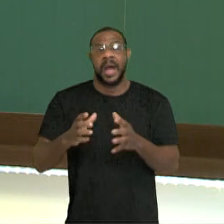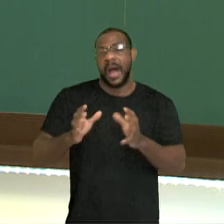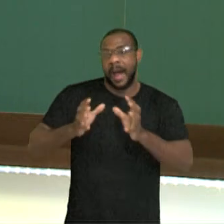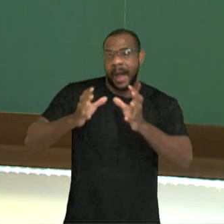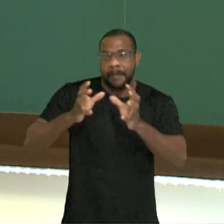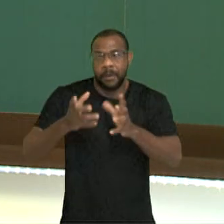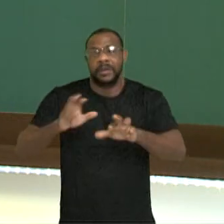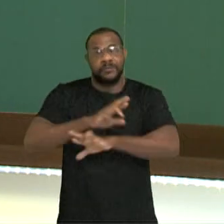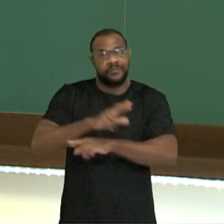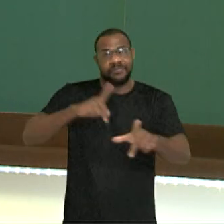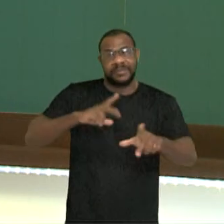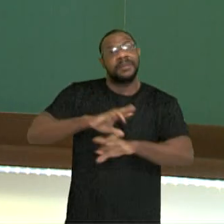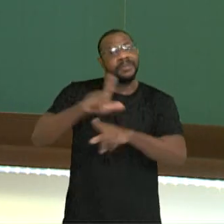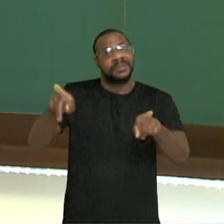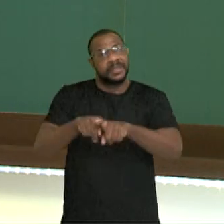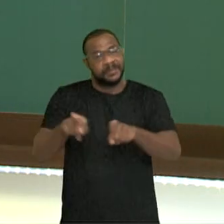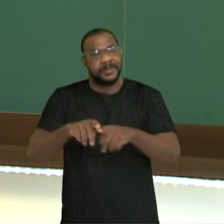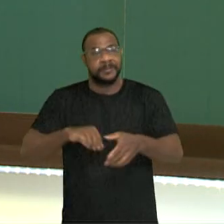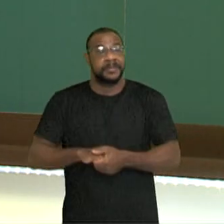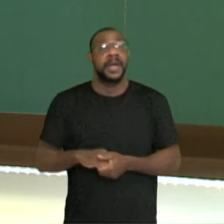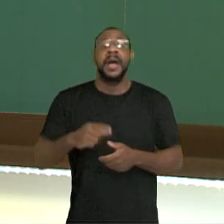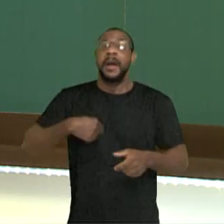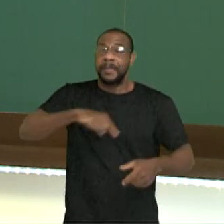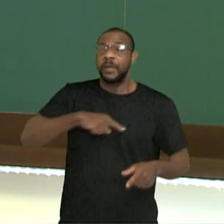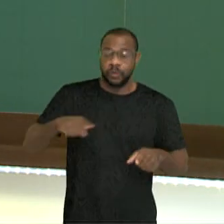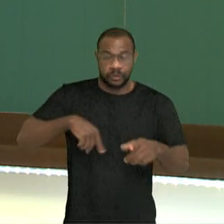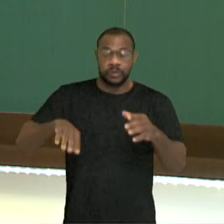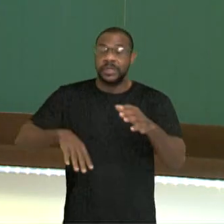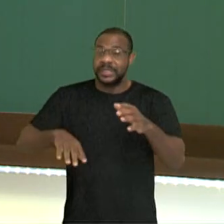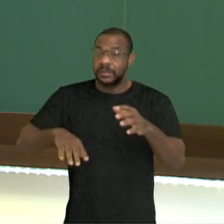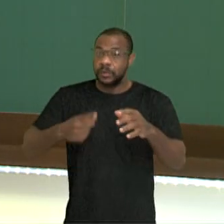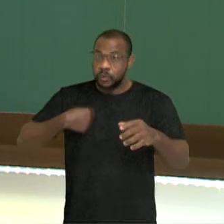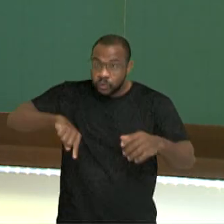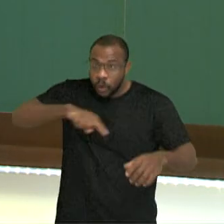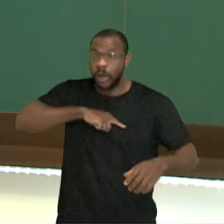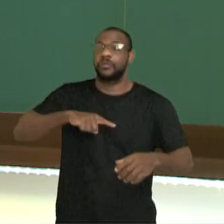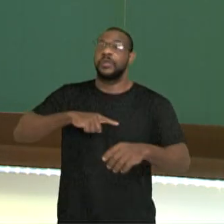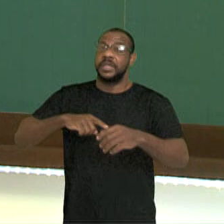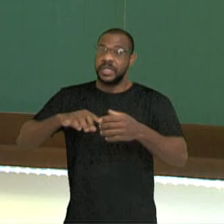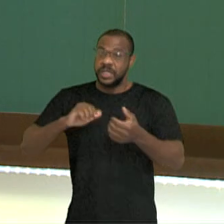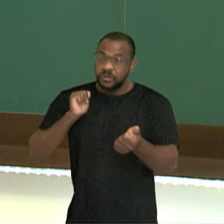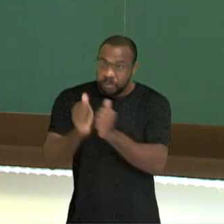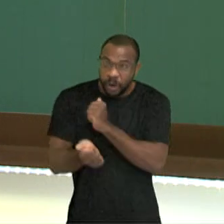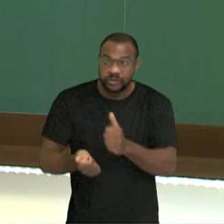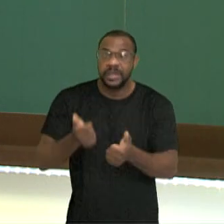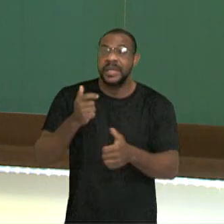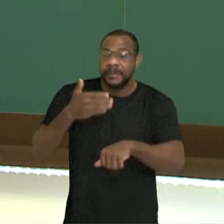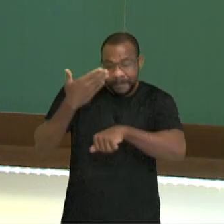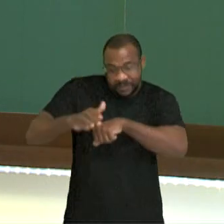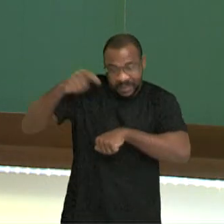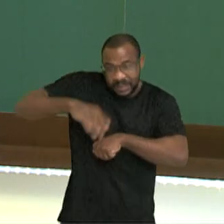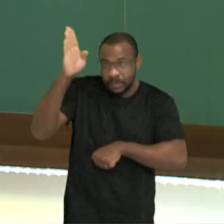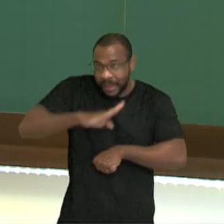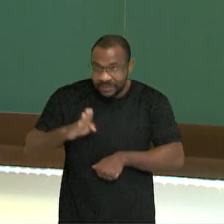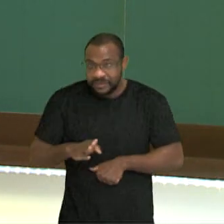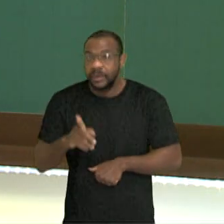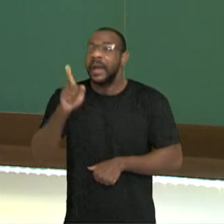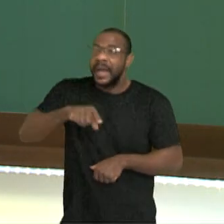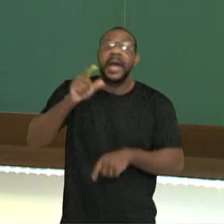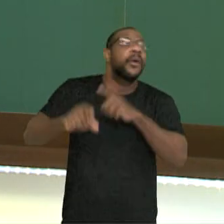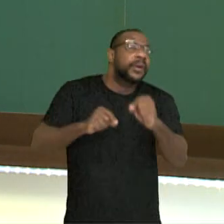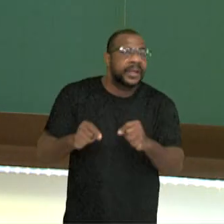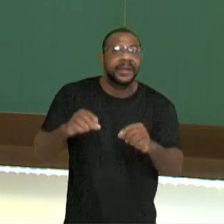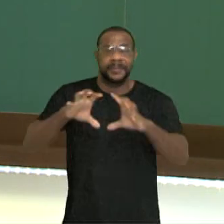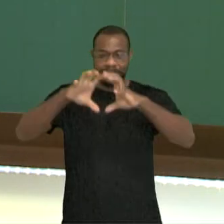entra dentro da característica da nossa esfera. Mas os nossos esportes que a gente pratica, a grande maioria da população brasileira, que os brasileiros